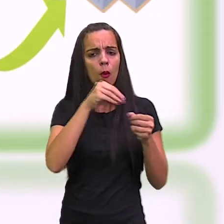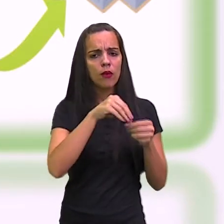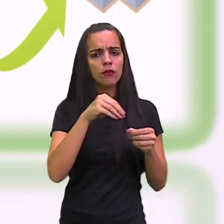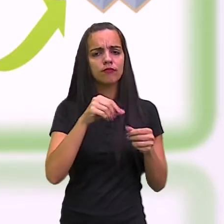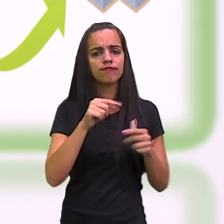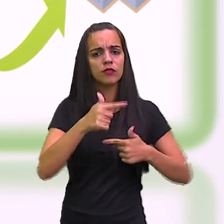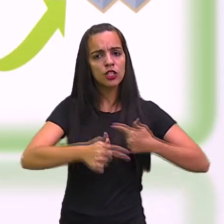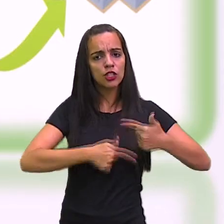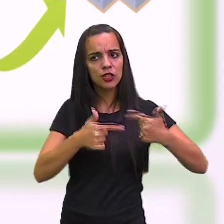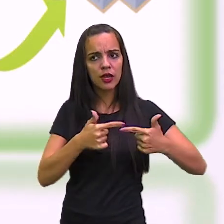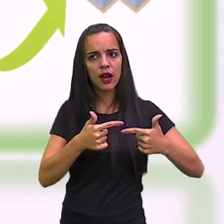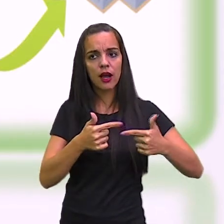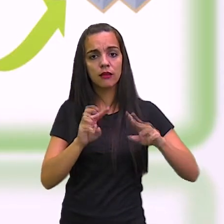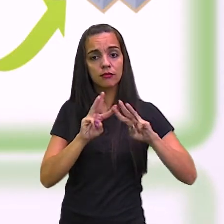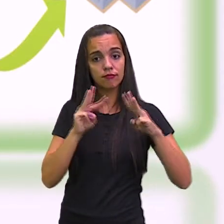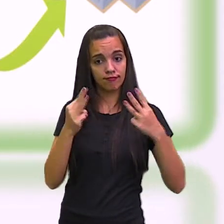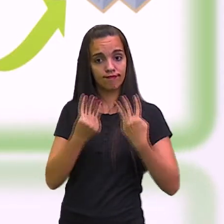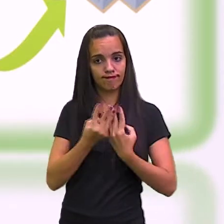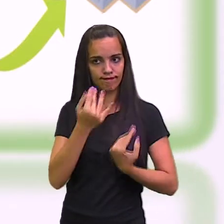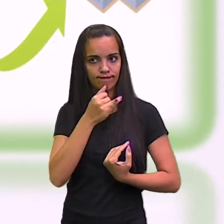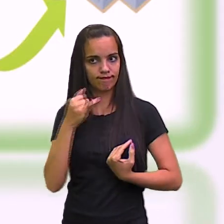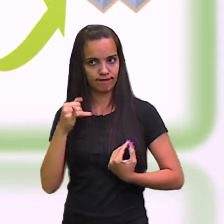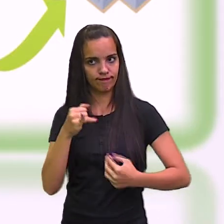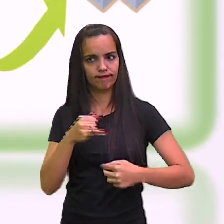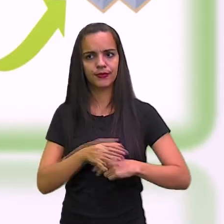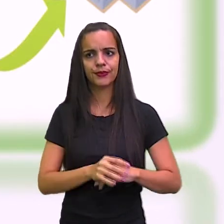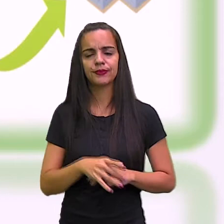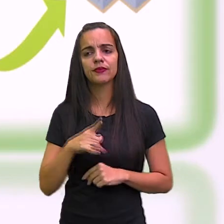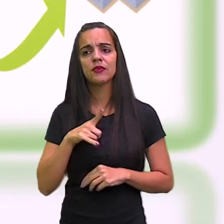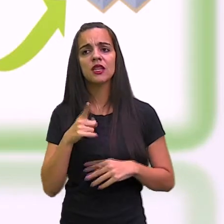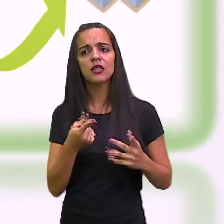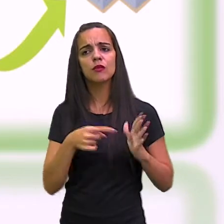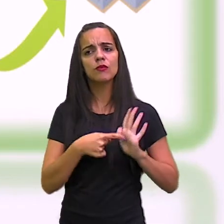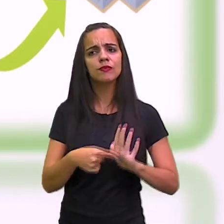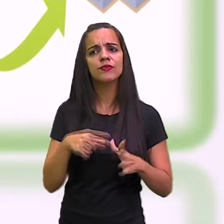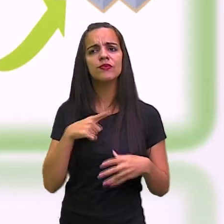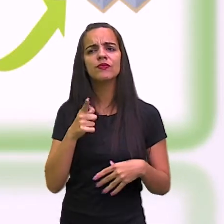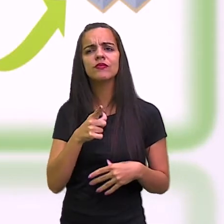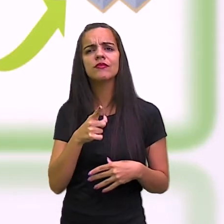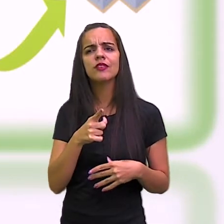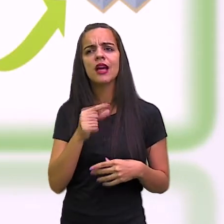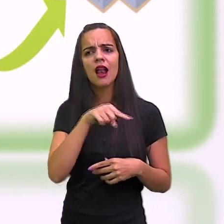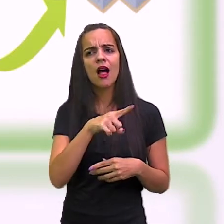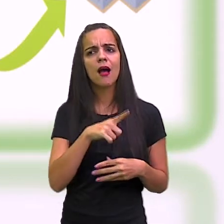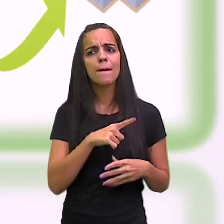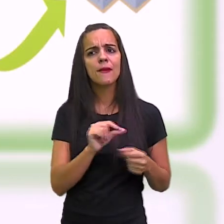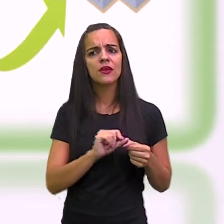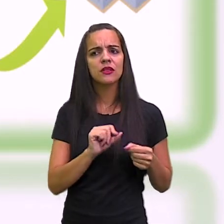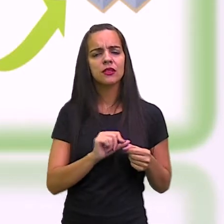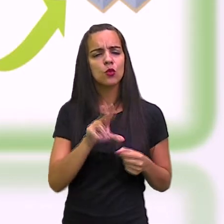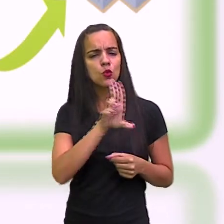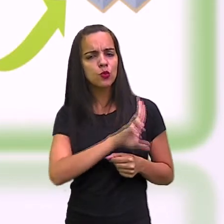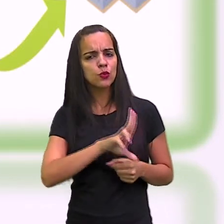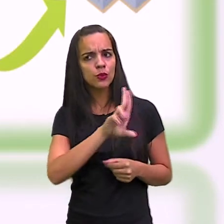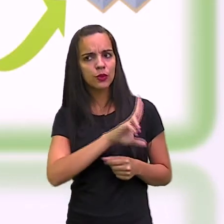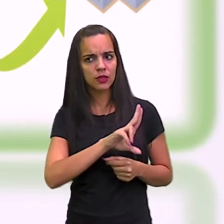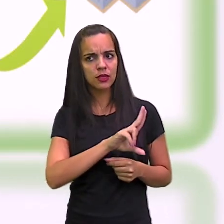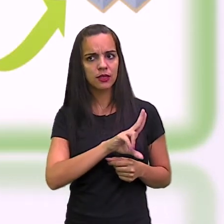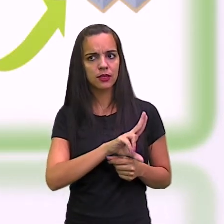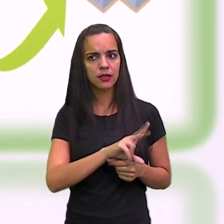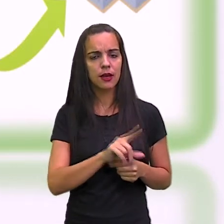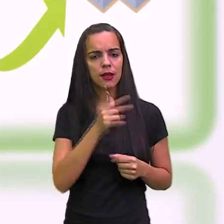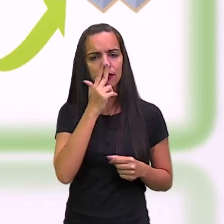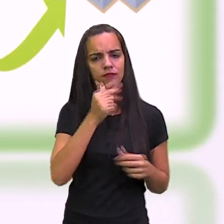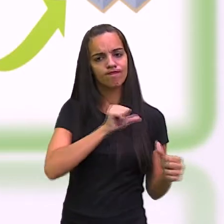Olha lá, a gente vai ter uma usina de biomassa que vai funcionar de forma parecida com